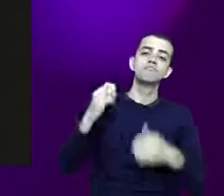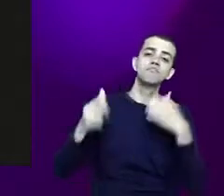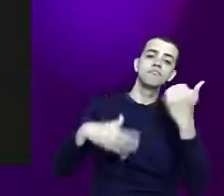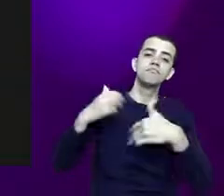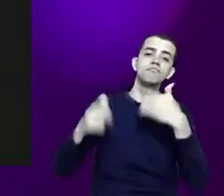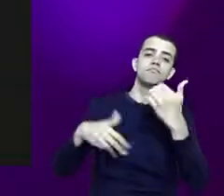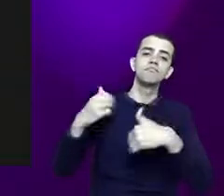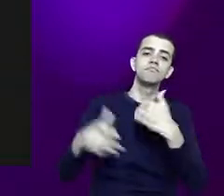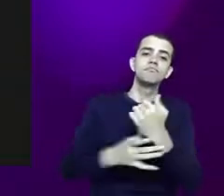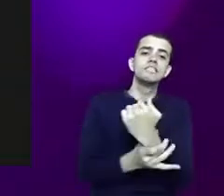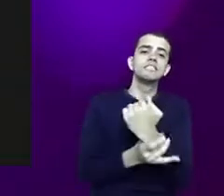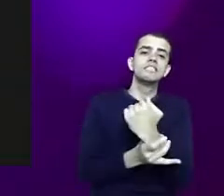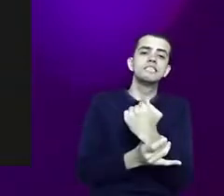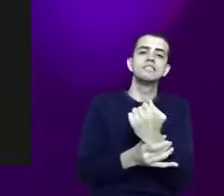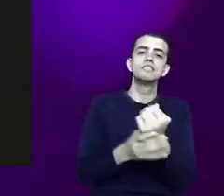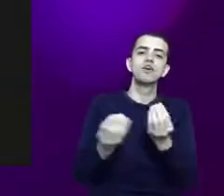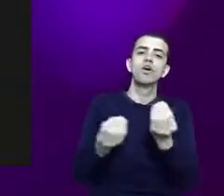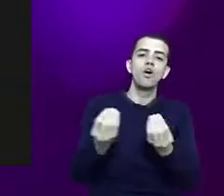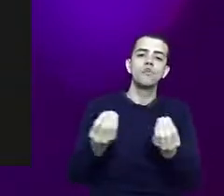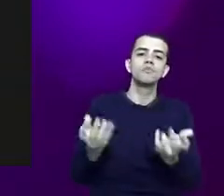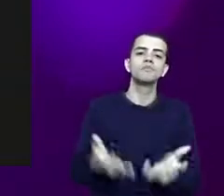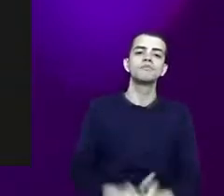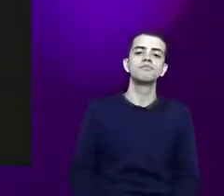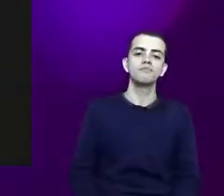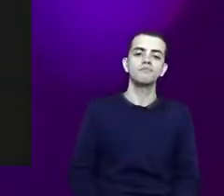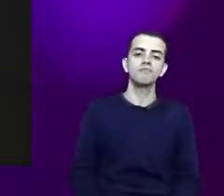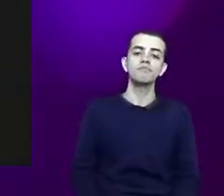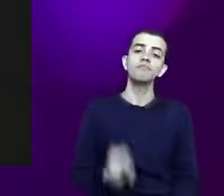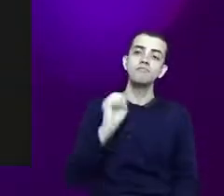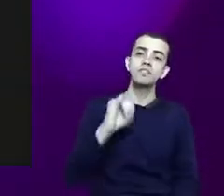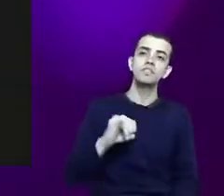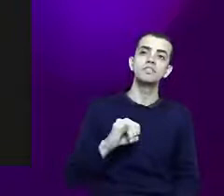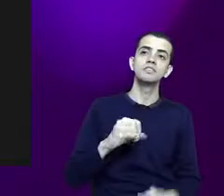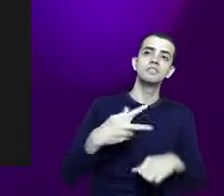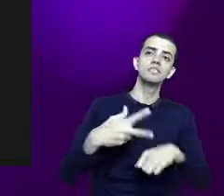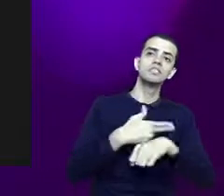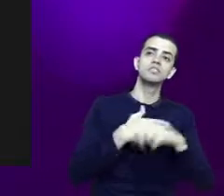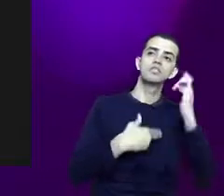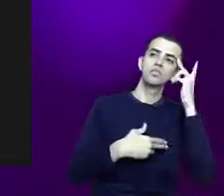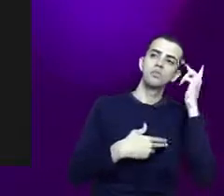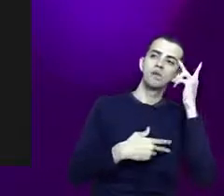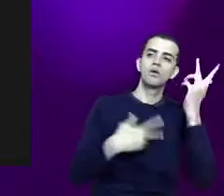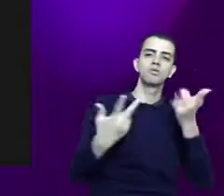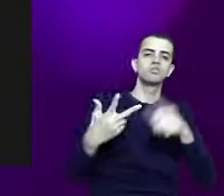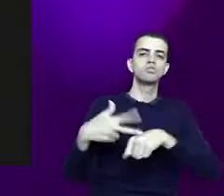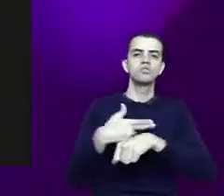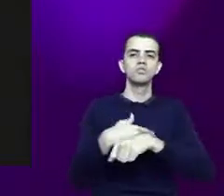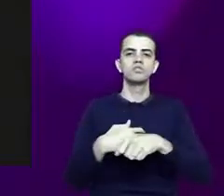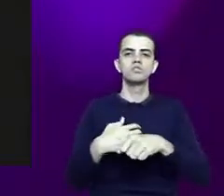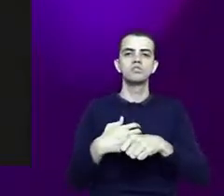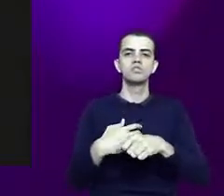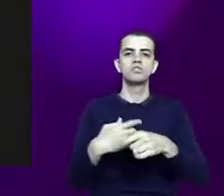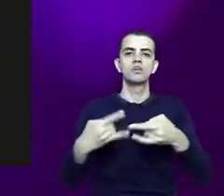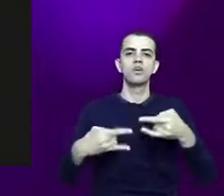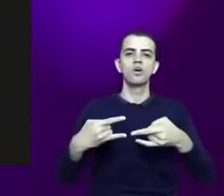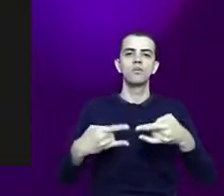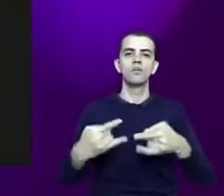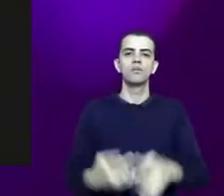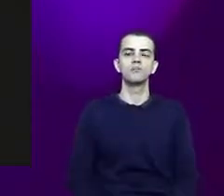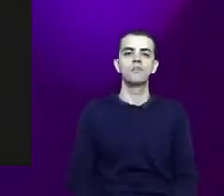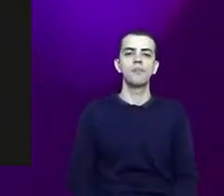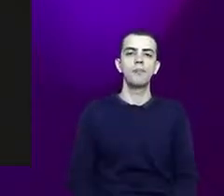à segurança da cirurgia robótica comparada à convencional? Se você acha mais segura a cirurgia robótica comparada com a